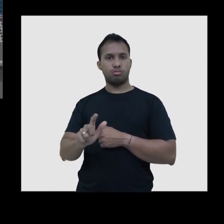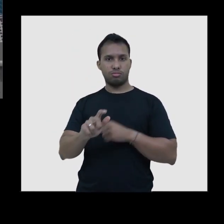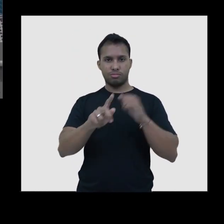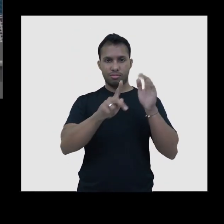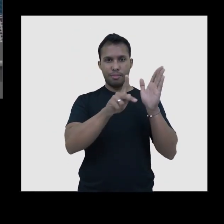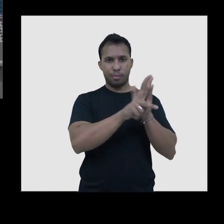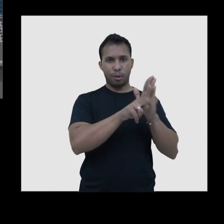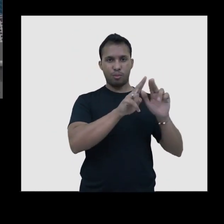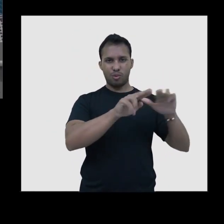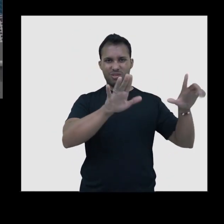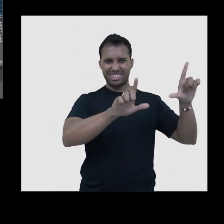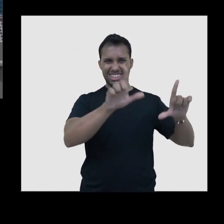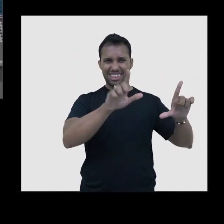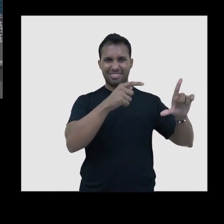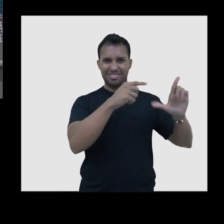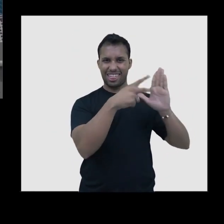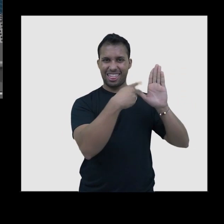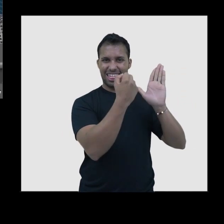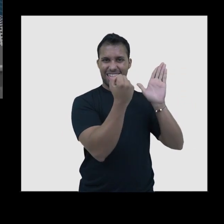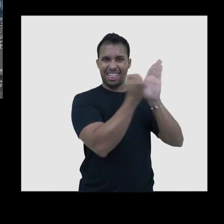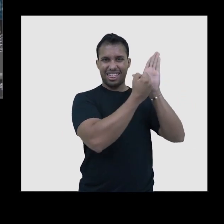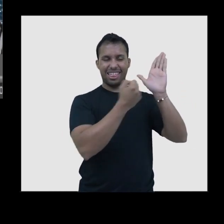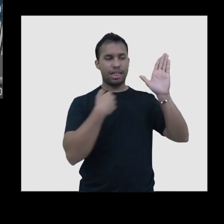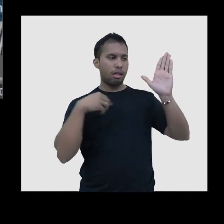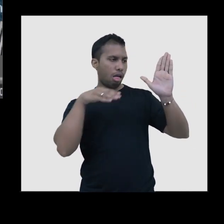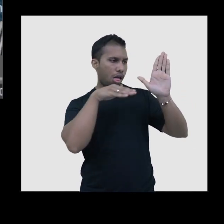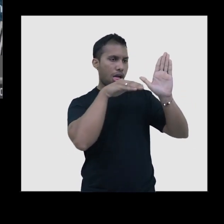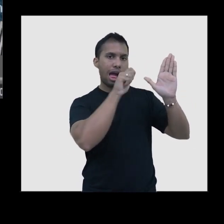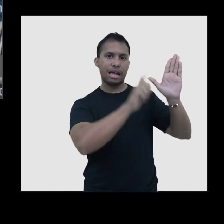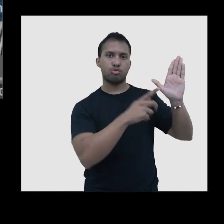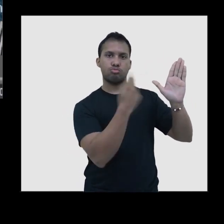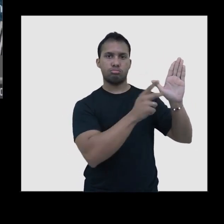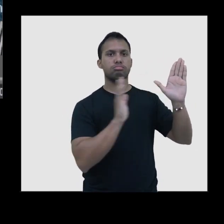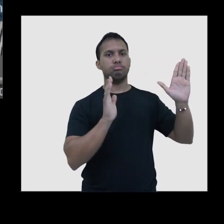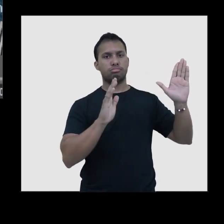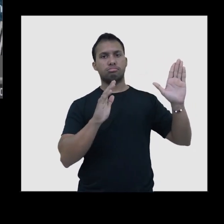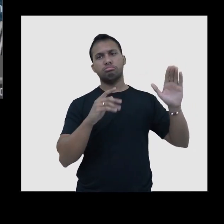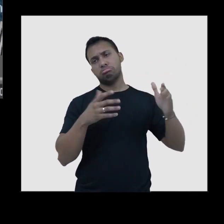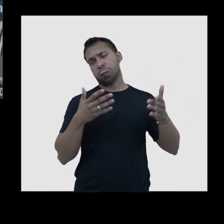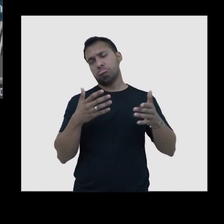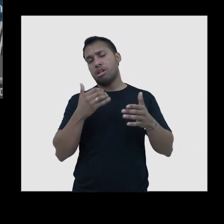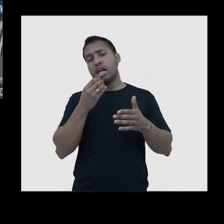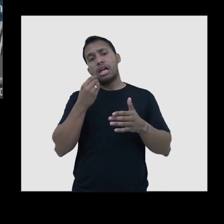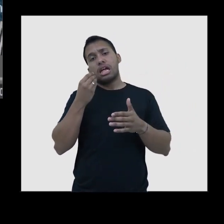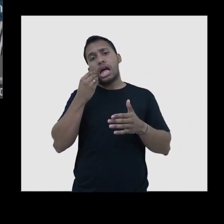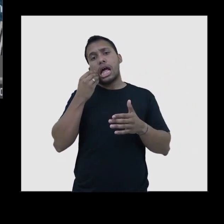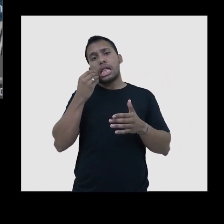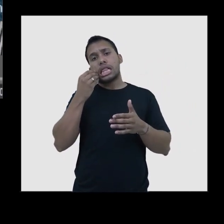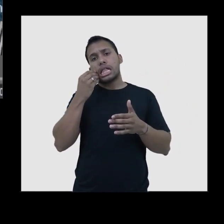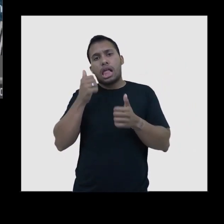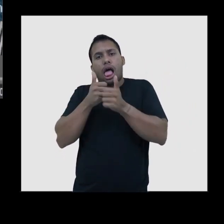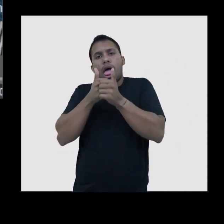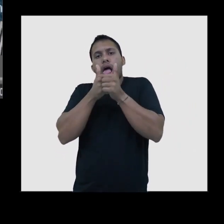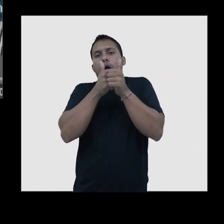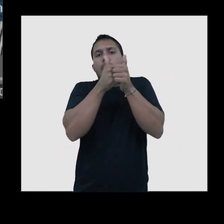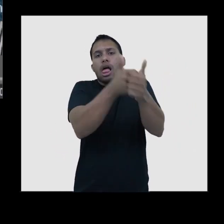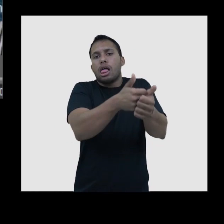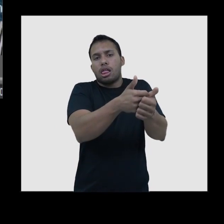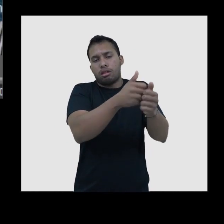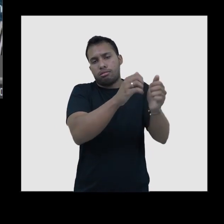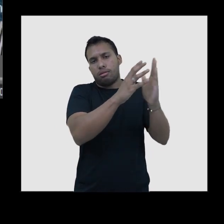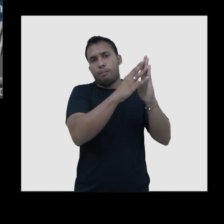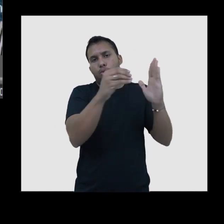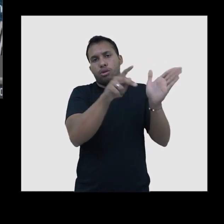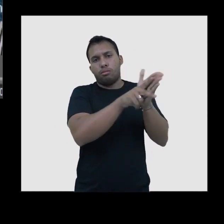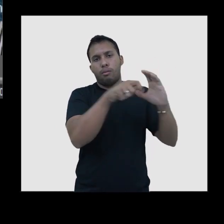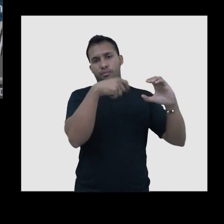Eu vou escolher esse azul do logotipo aqui do FCTV, para manter assim um padrão, na verdade, né? Para a gente tentar seguir